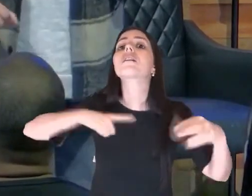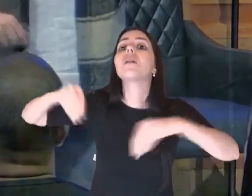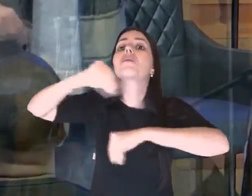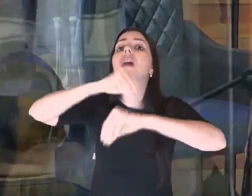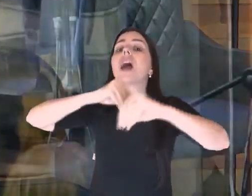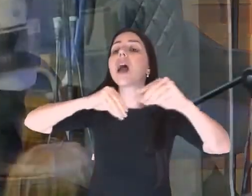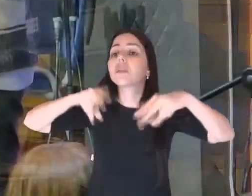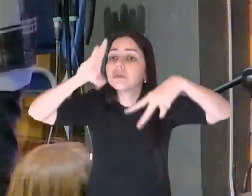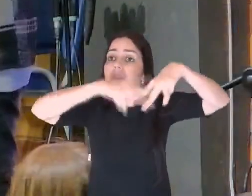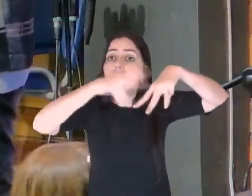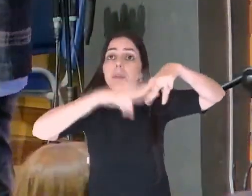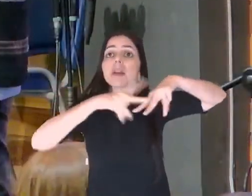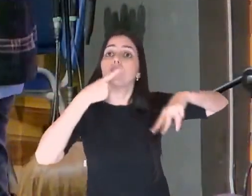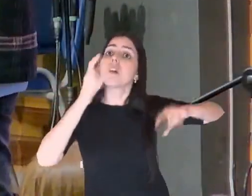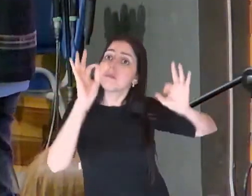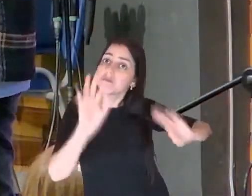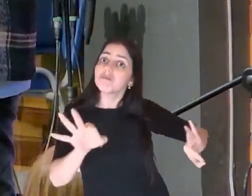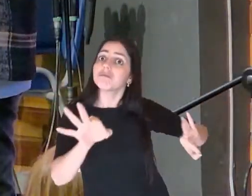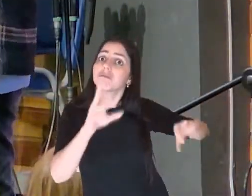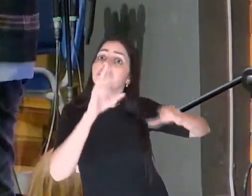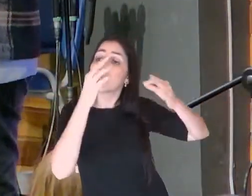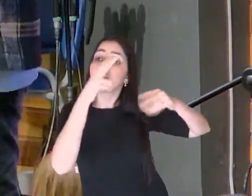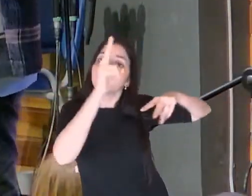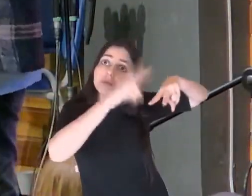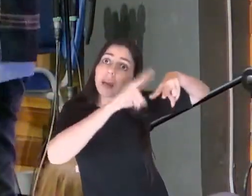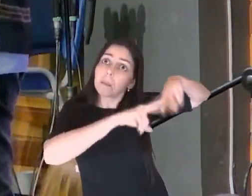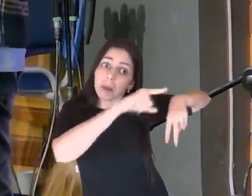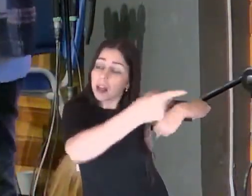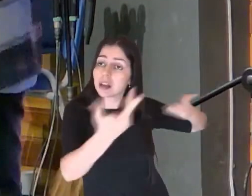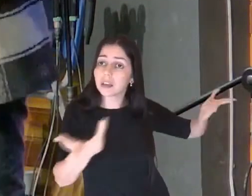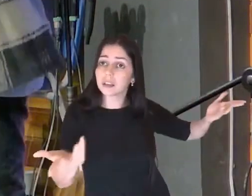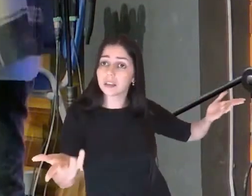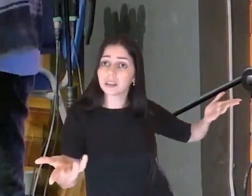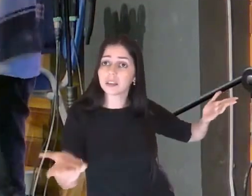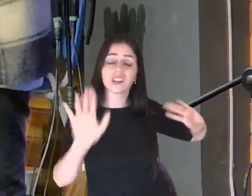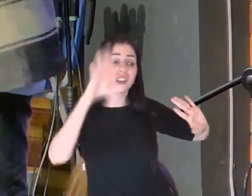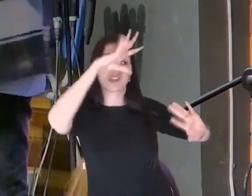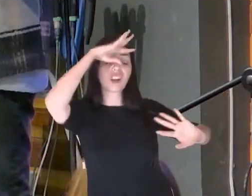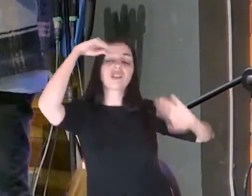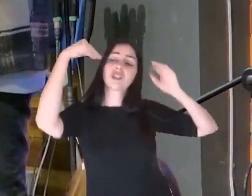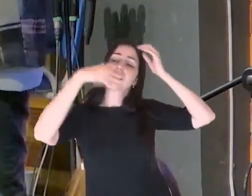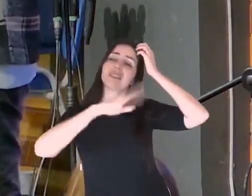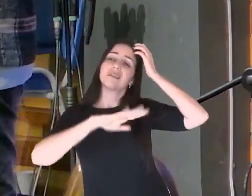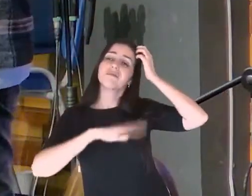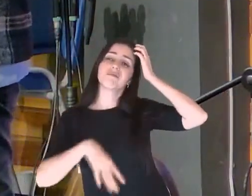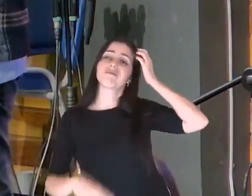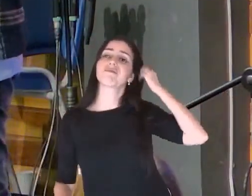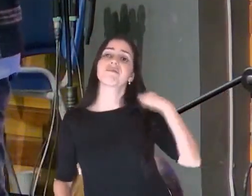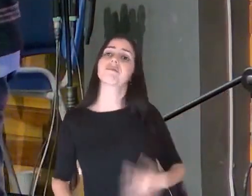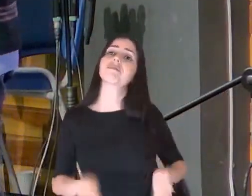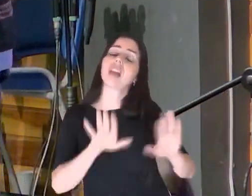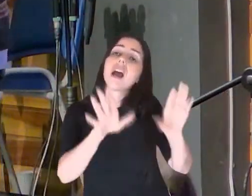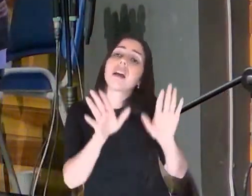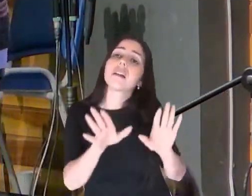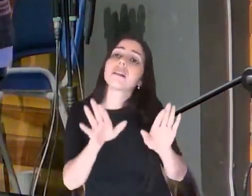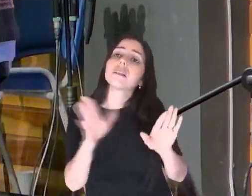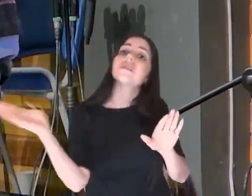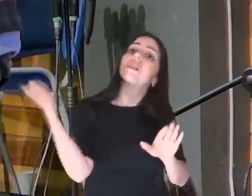travado ali, irmão. Eu estou falando, está travado um terreno aqui. Está numa fase de desmembramento. Já esqueci dele, está travado. Nunca tem, tá, mas travado. Olha só, vamos